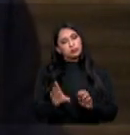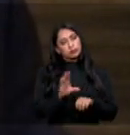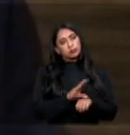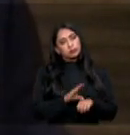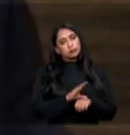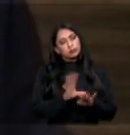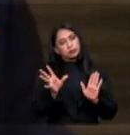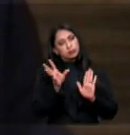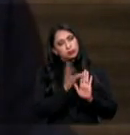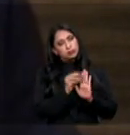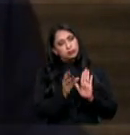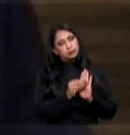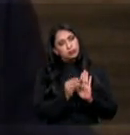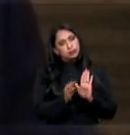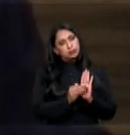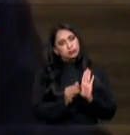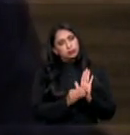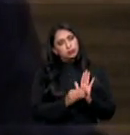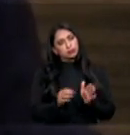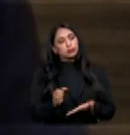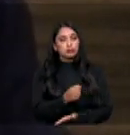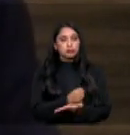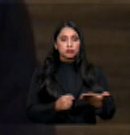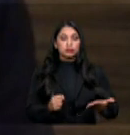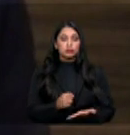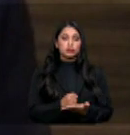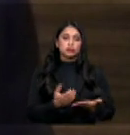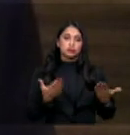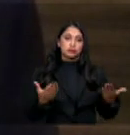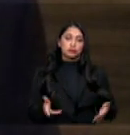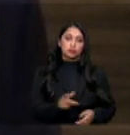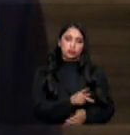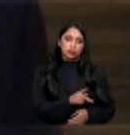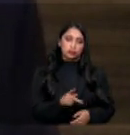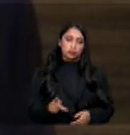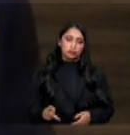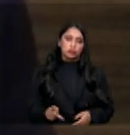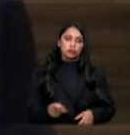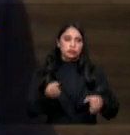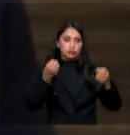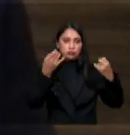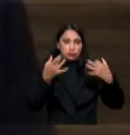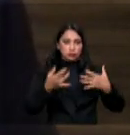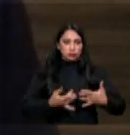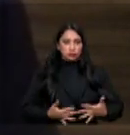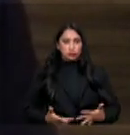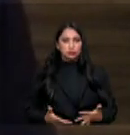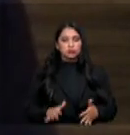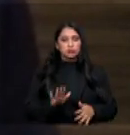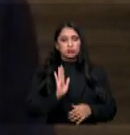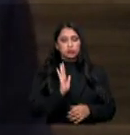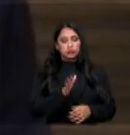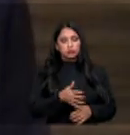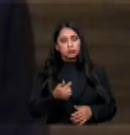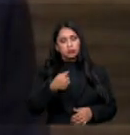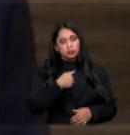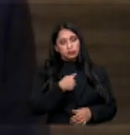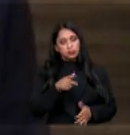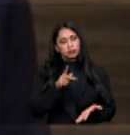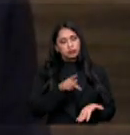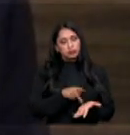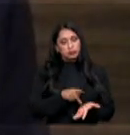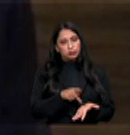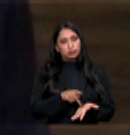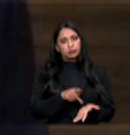constitucionais materialmente fundamentais. Mas, presidente, feitas essas observações, eu,